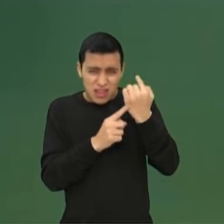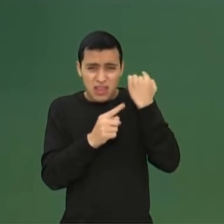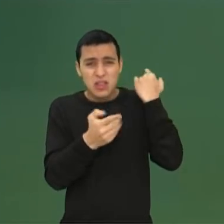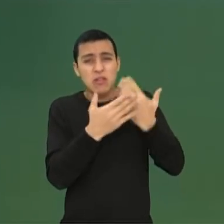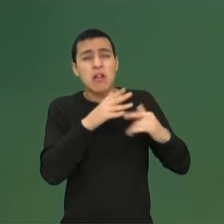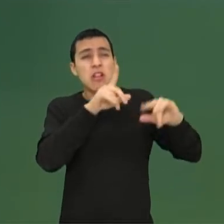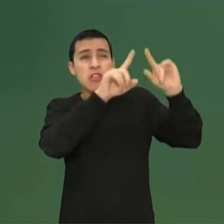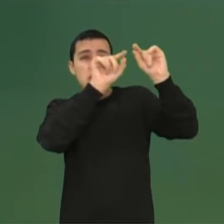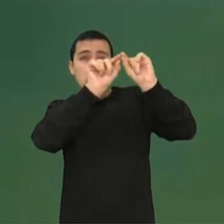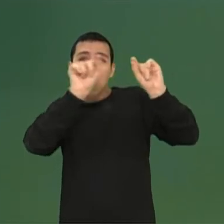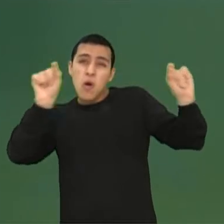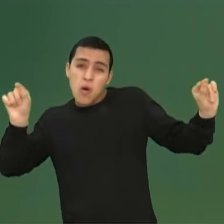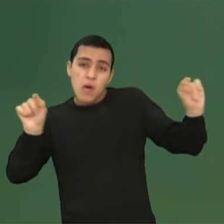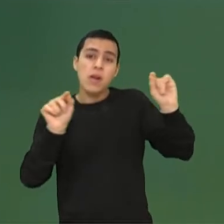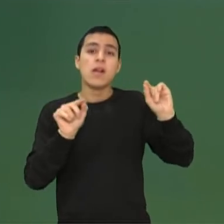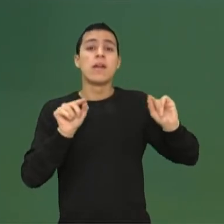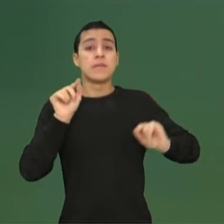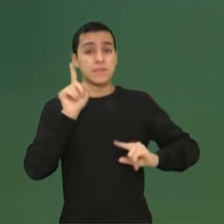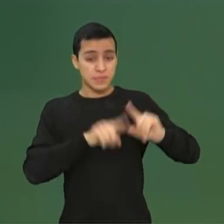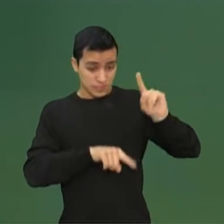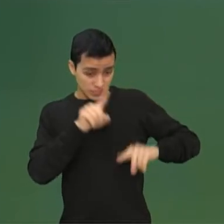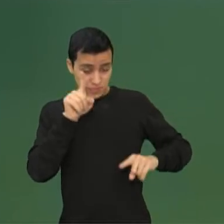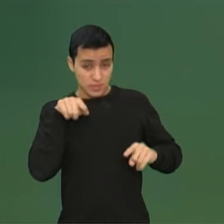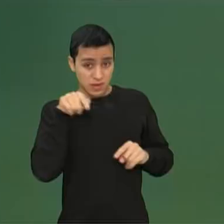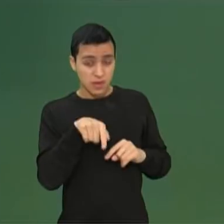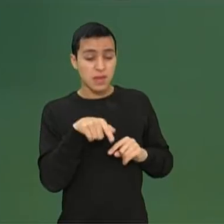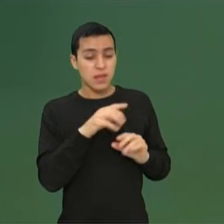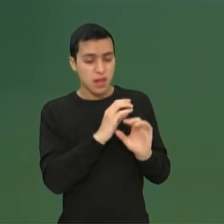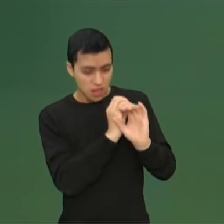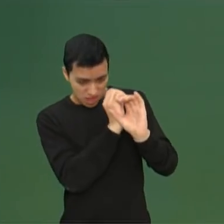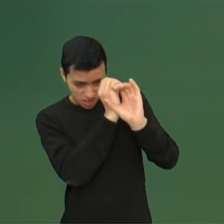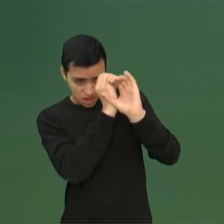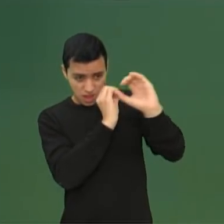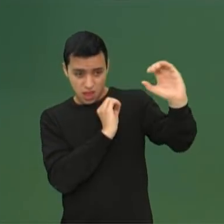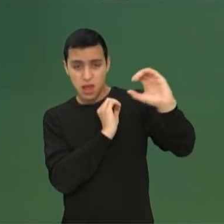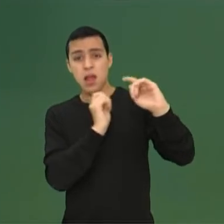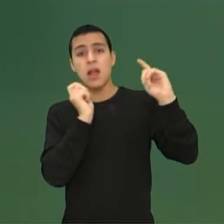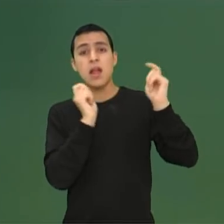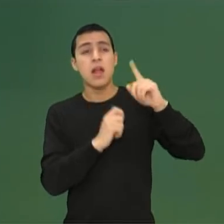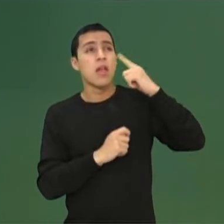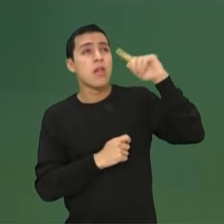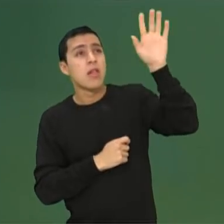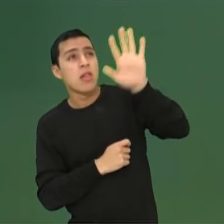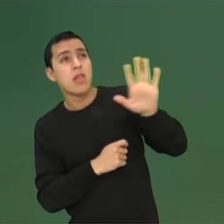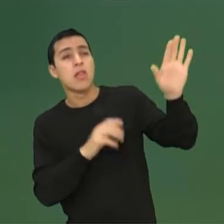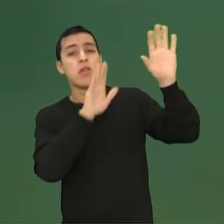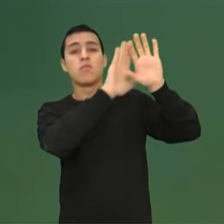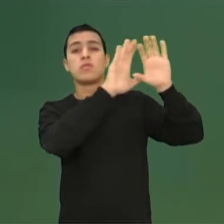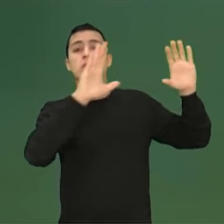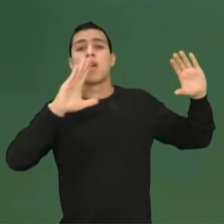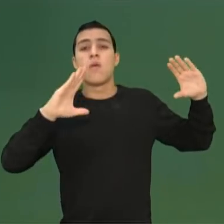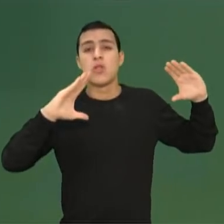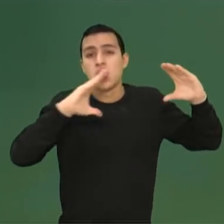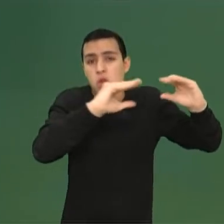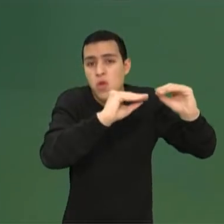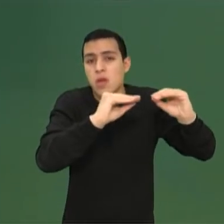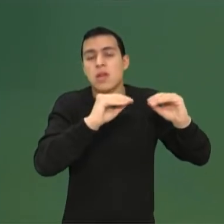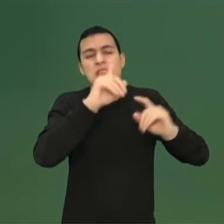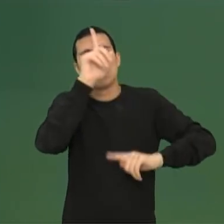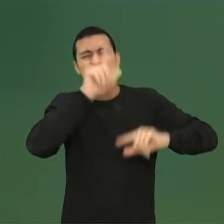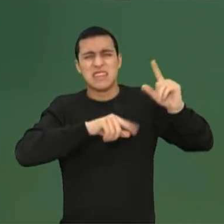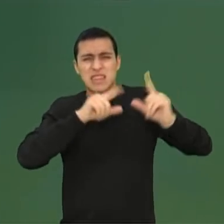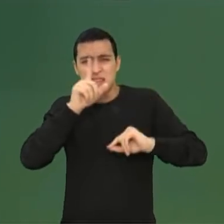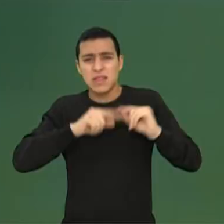astronomia, é um instrumento, é um conjunto de lentes que eu posso visualizar o céu noturno, as